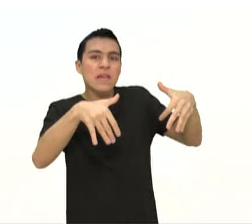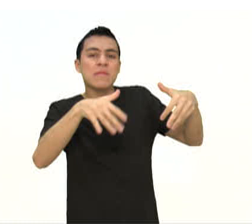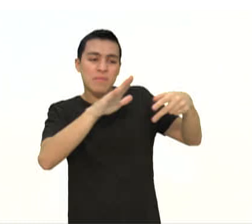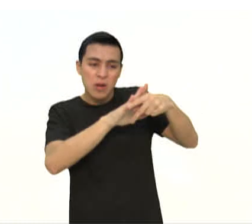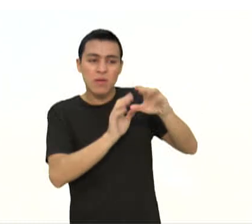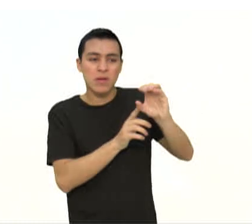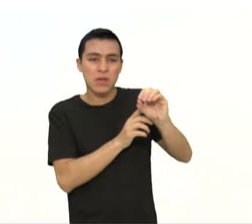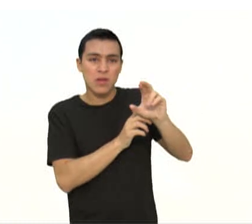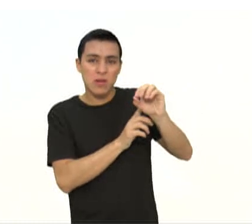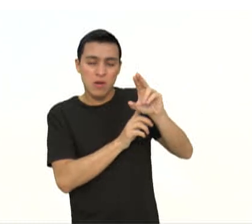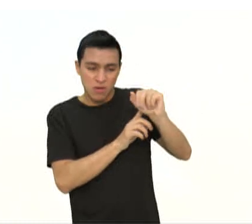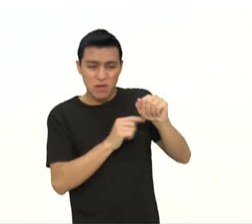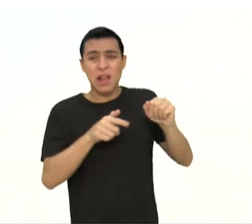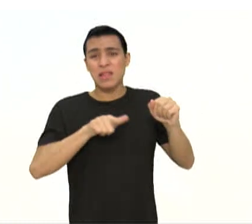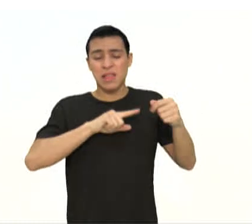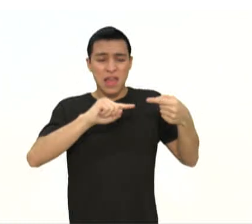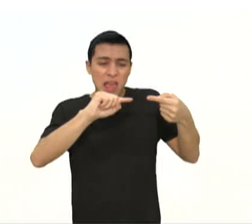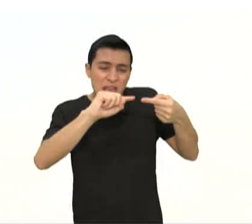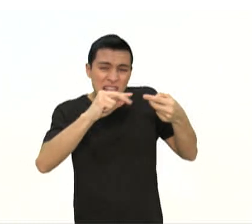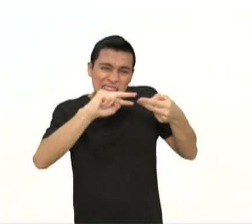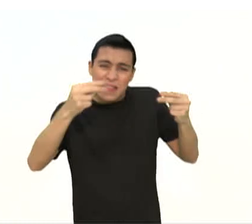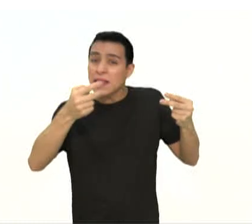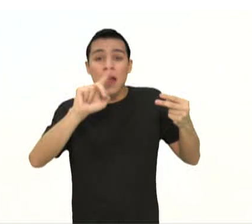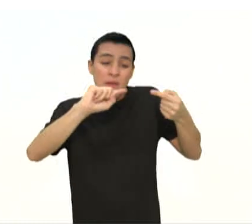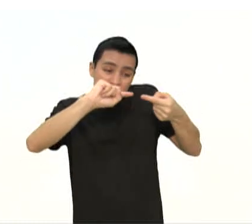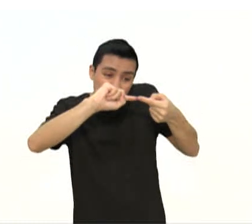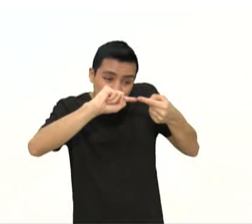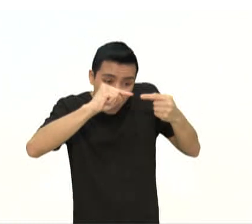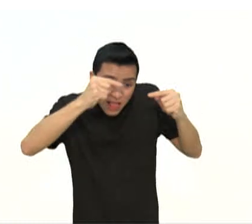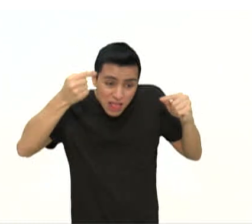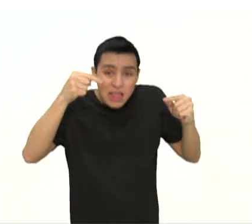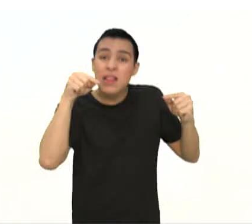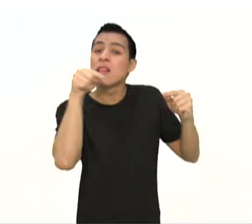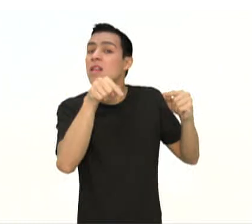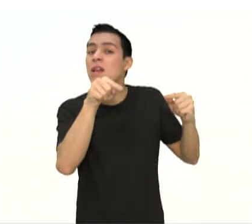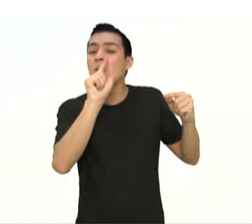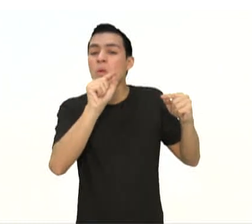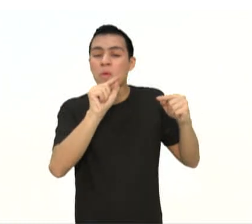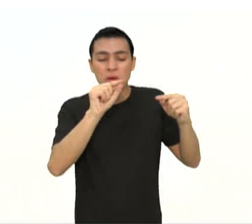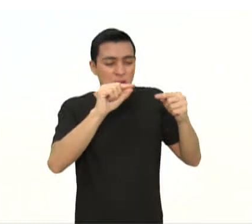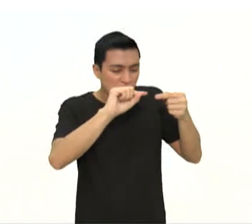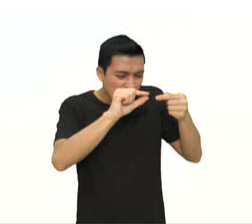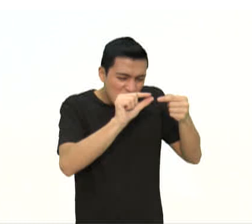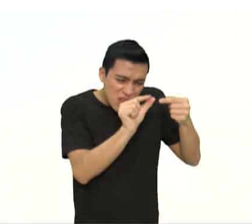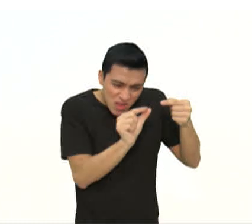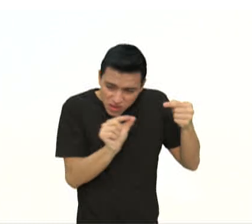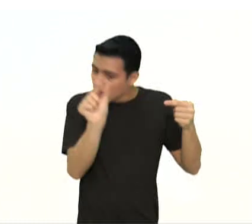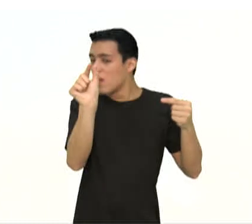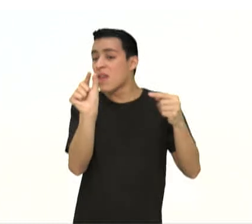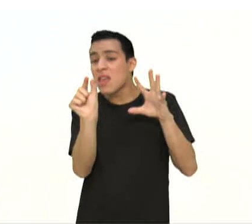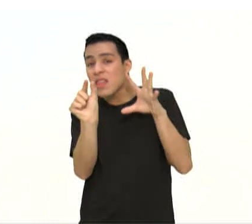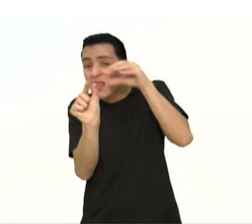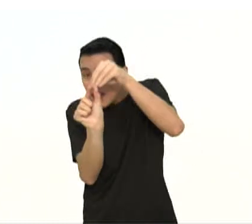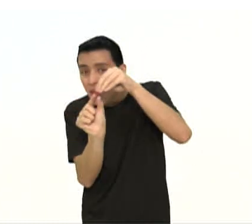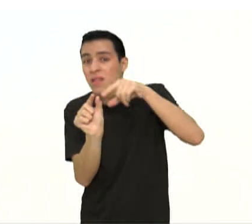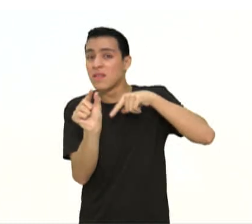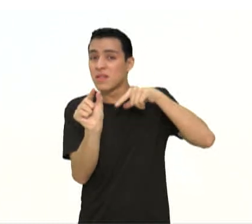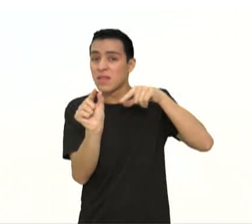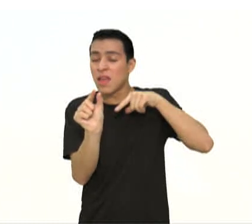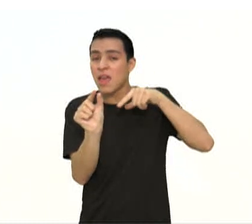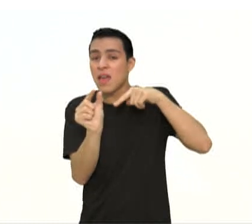genético primo do DNA, porém com apenas uma fita, e uma cápsula feita de proteínas e